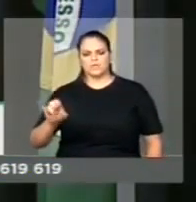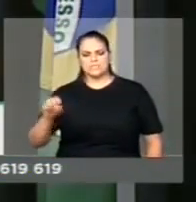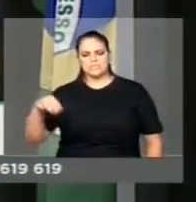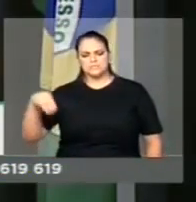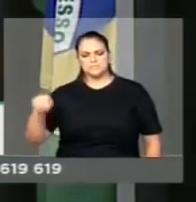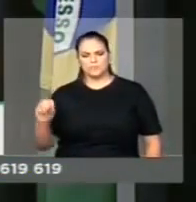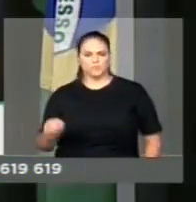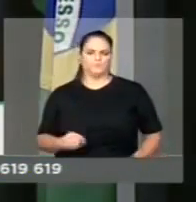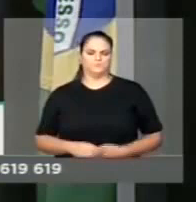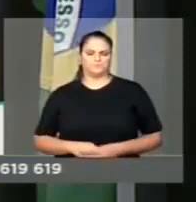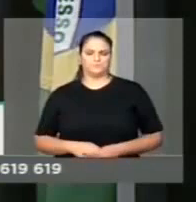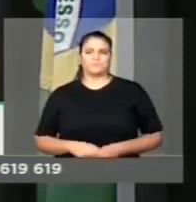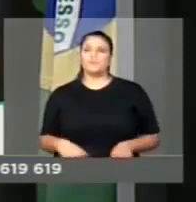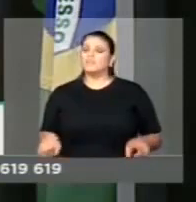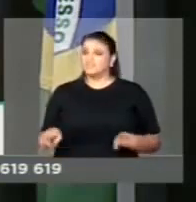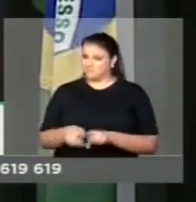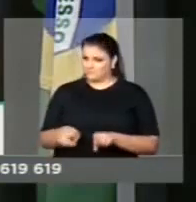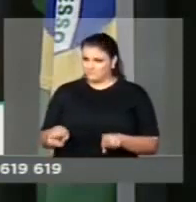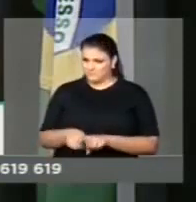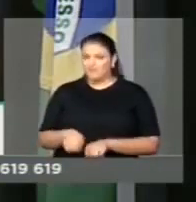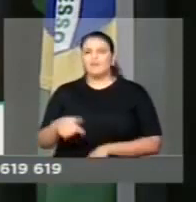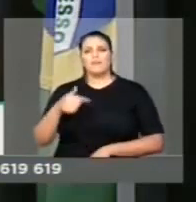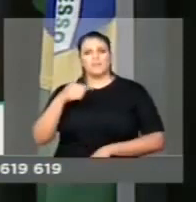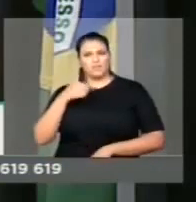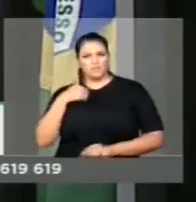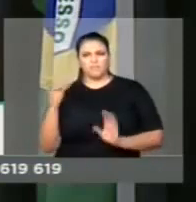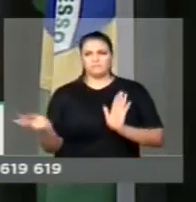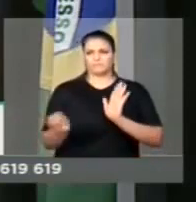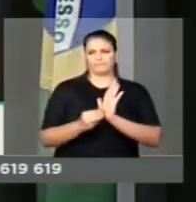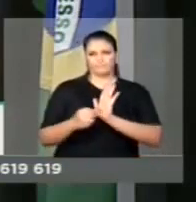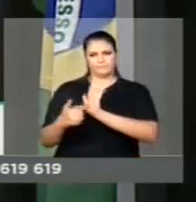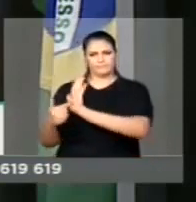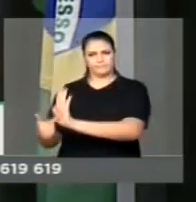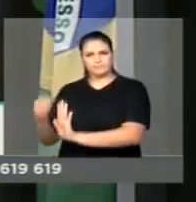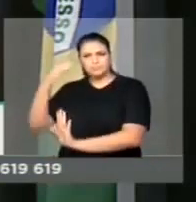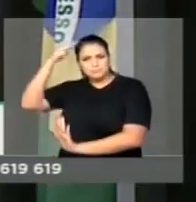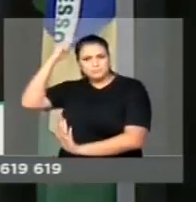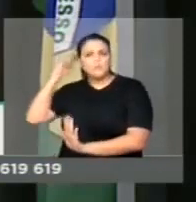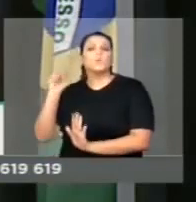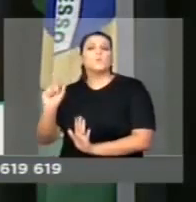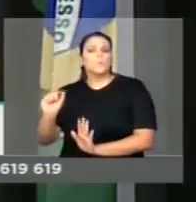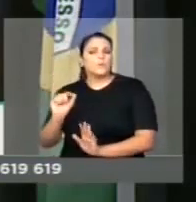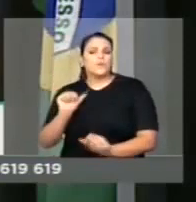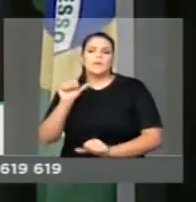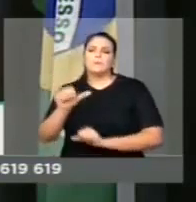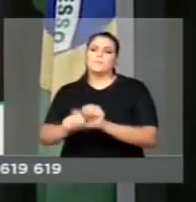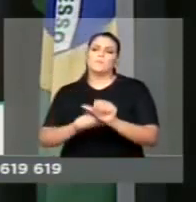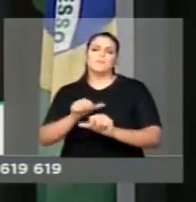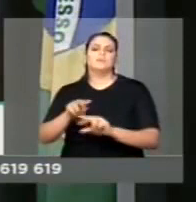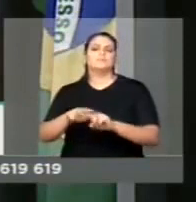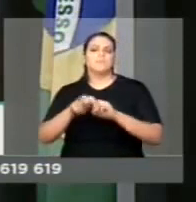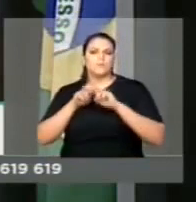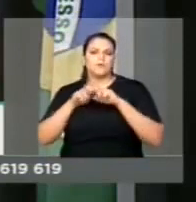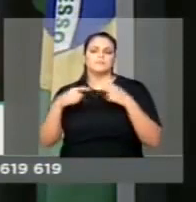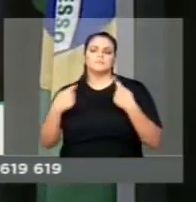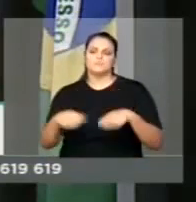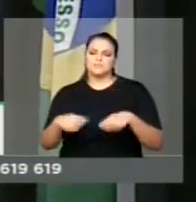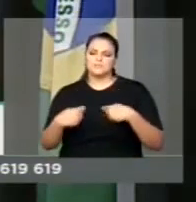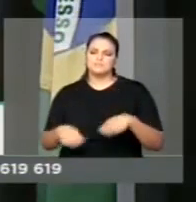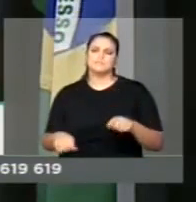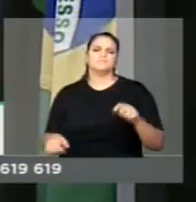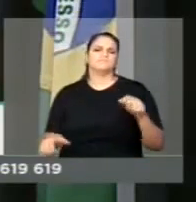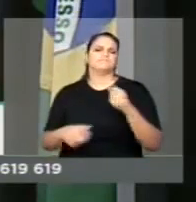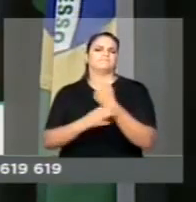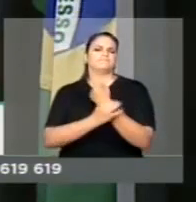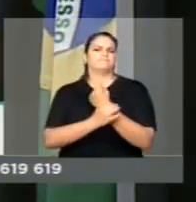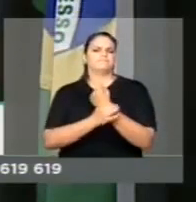Complemento também o pacote de medidas que apresentei ao presidente Temer, a reforma pela sustentabilidade, priorizando a preservação por